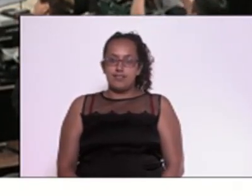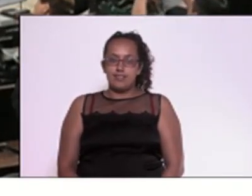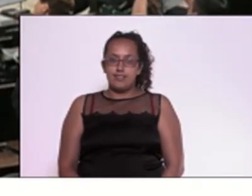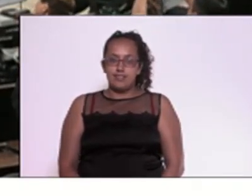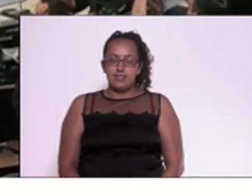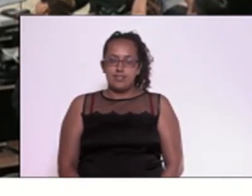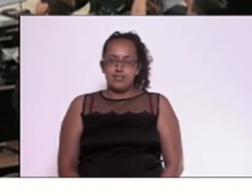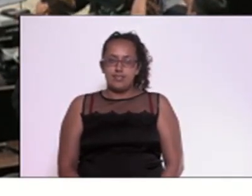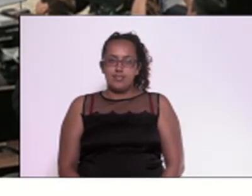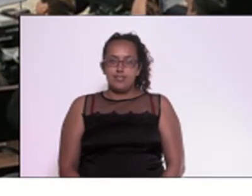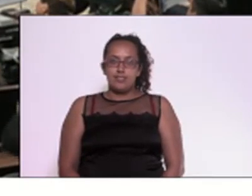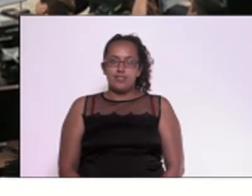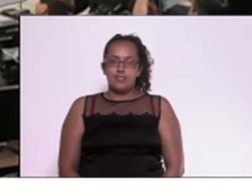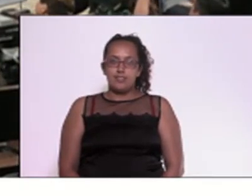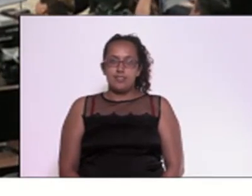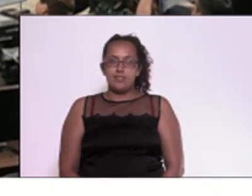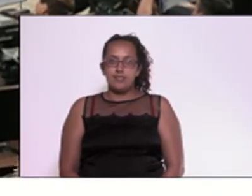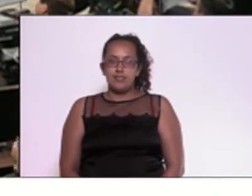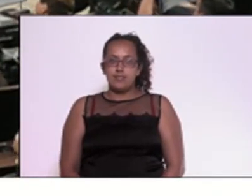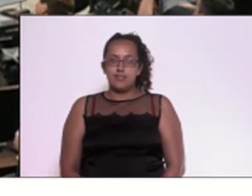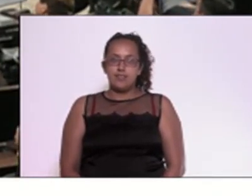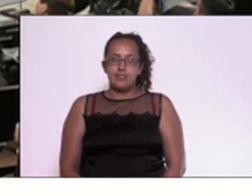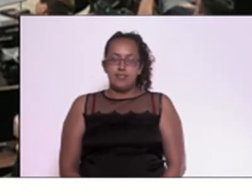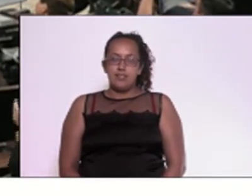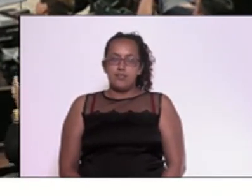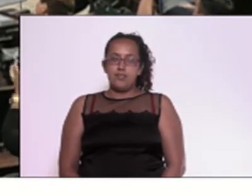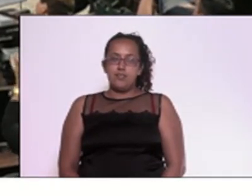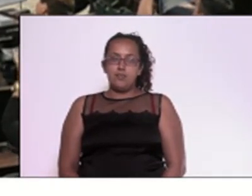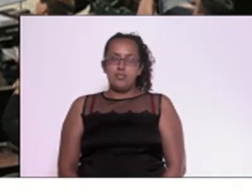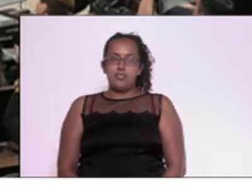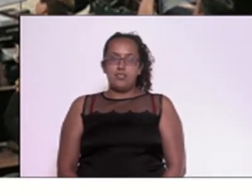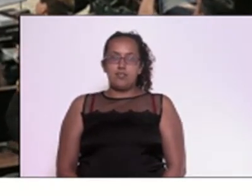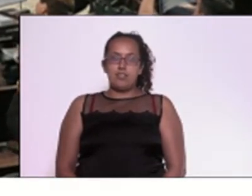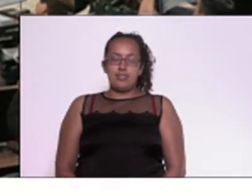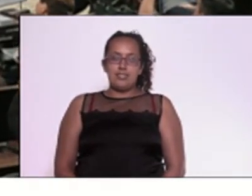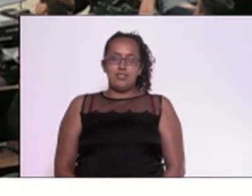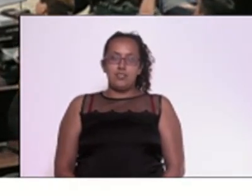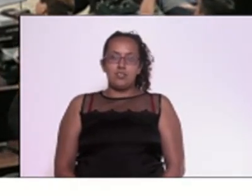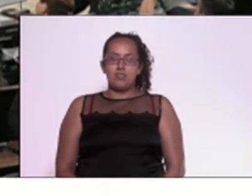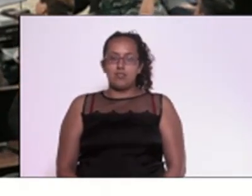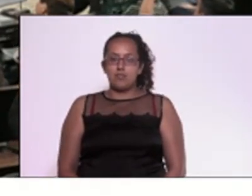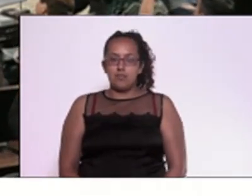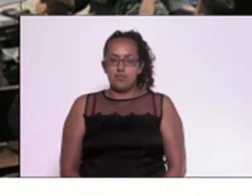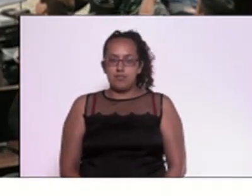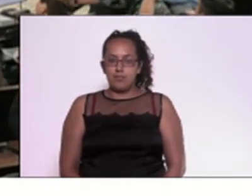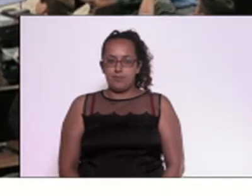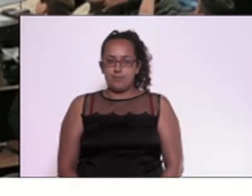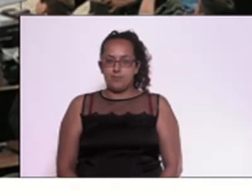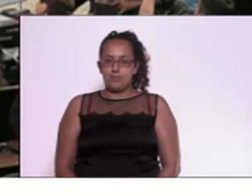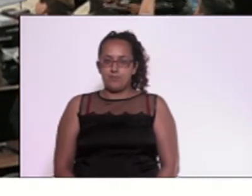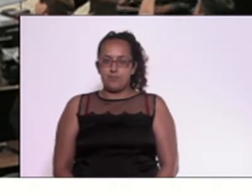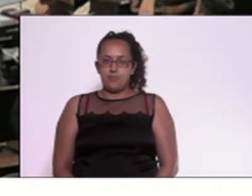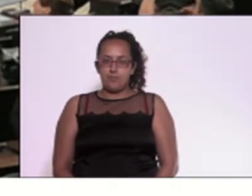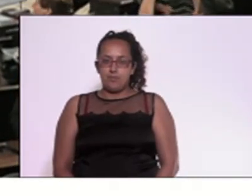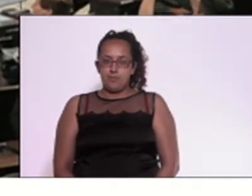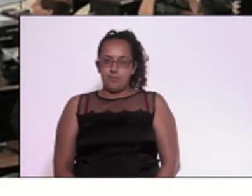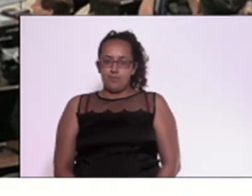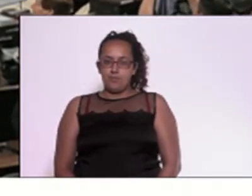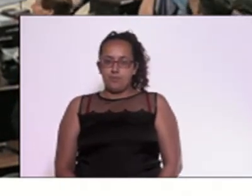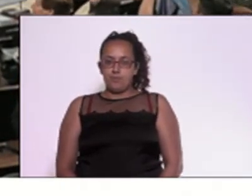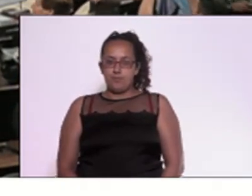móveis, inventei de ser seu assistente. Além de arrumar clientes, inventei uma técnica de raspar os vernizes da madeira